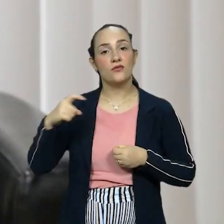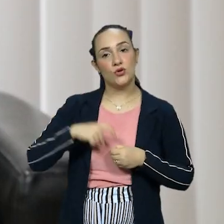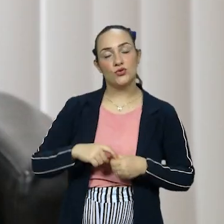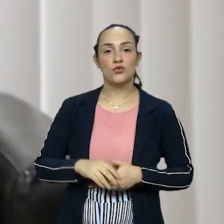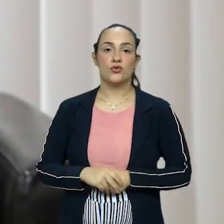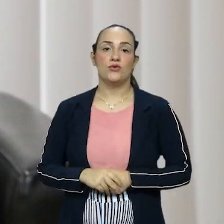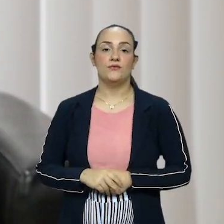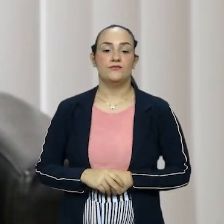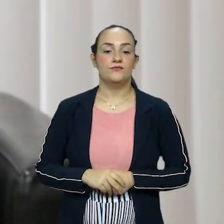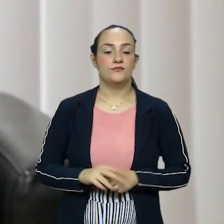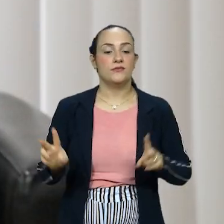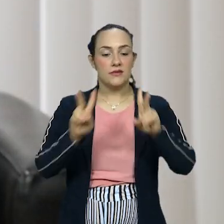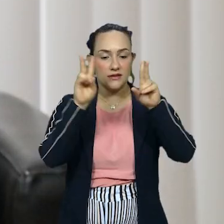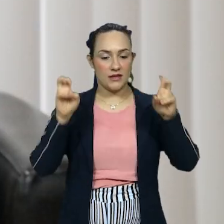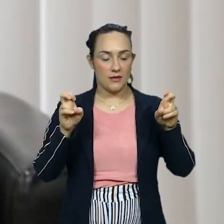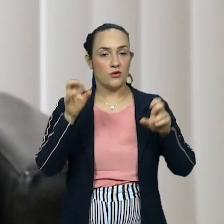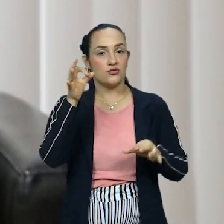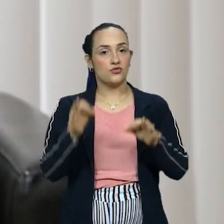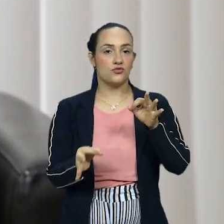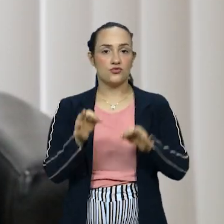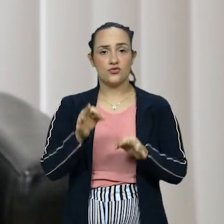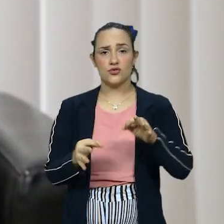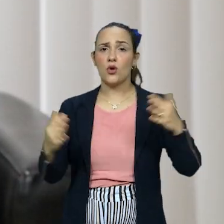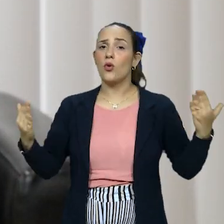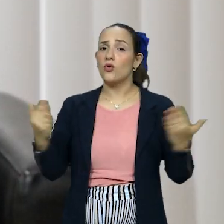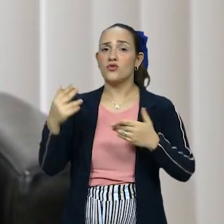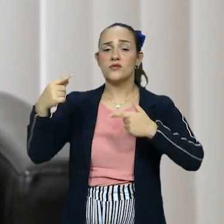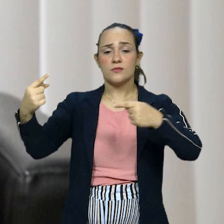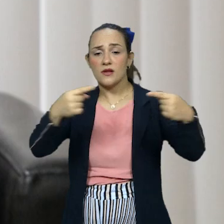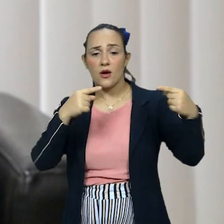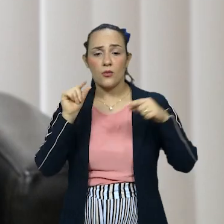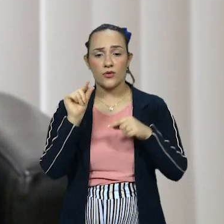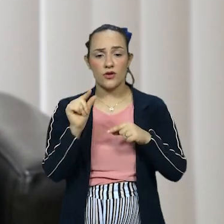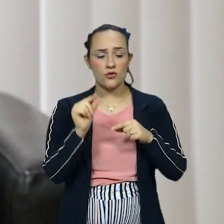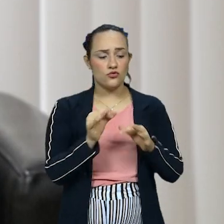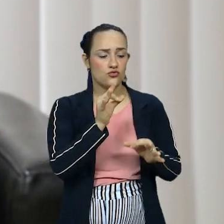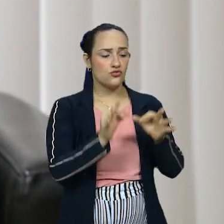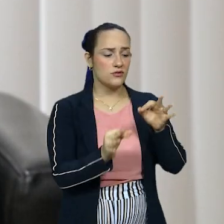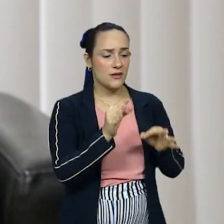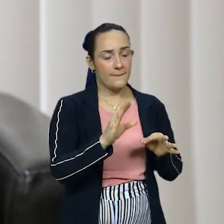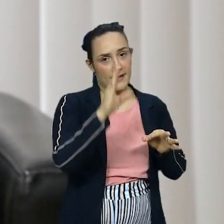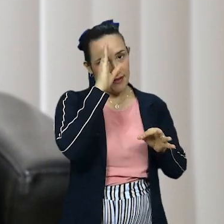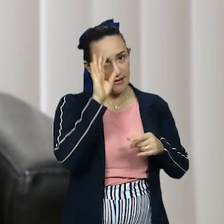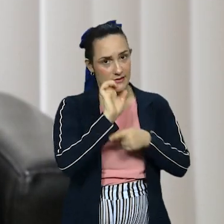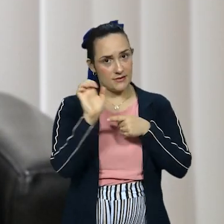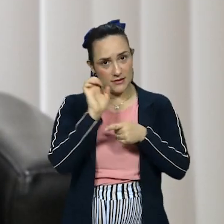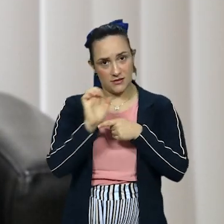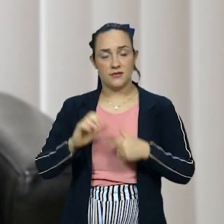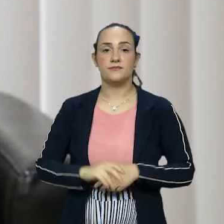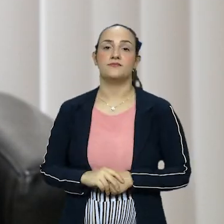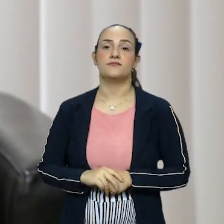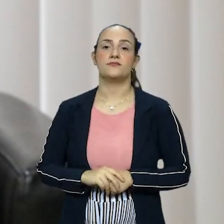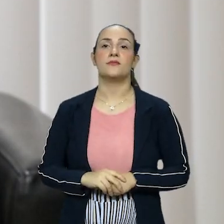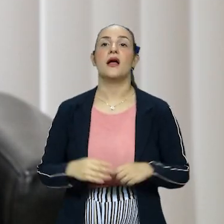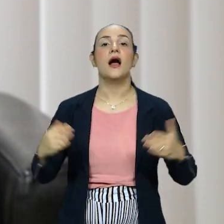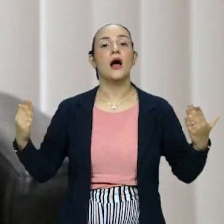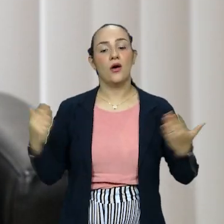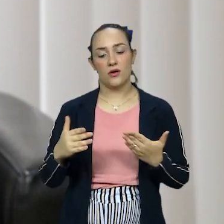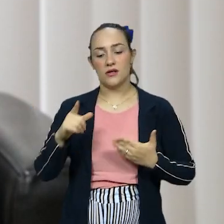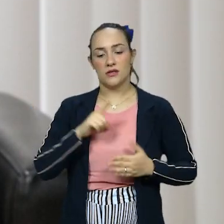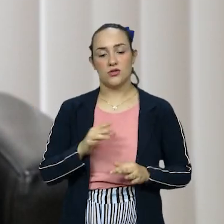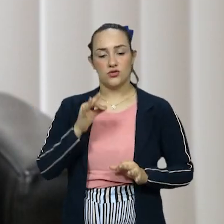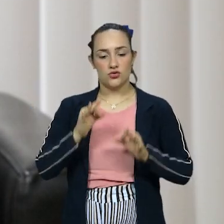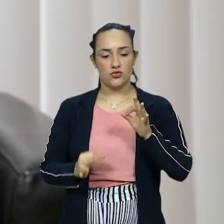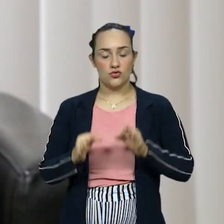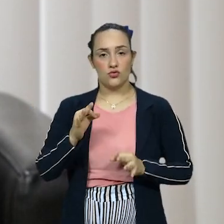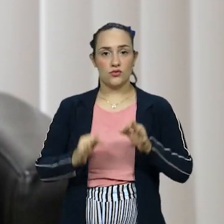Estamos de volta e no mérito da questão de hoje está a Justiça Militar Estadual. Esclarecendo o assunto, segue comigo